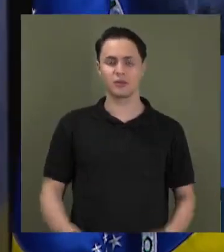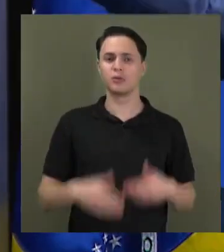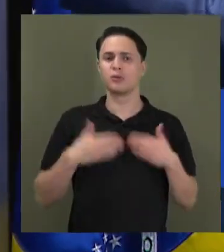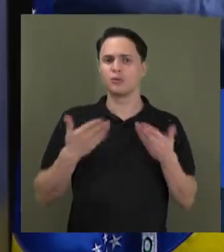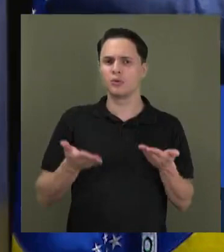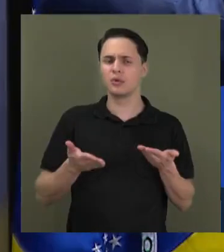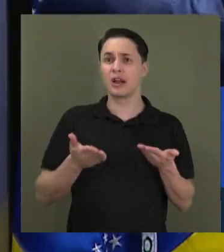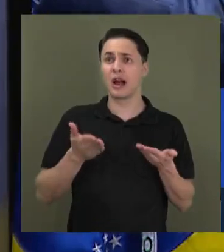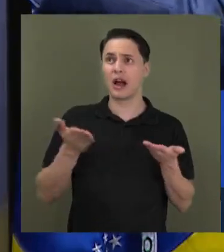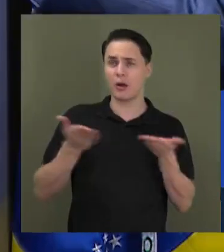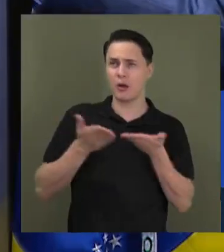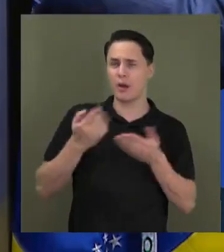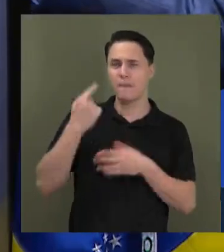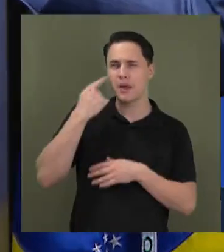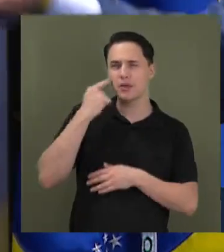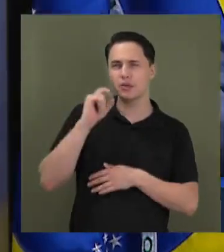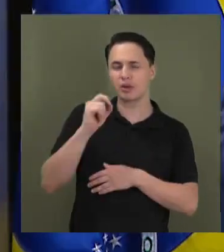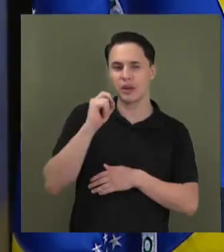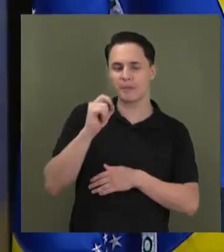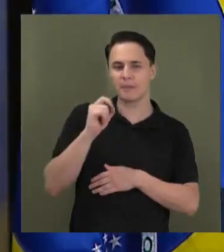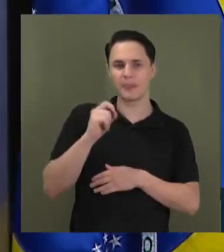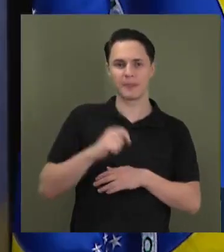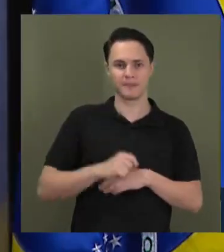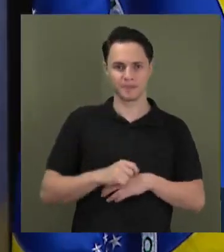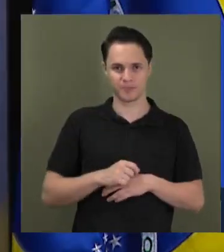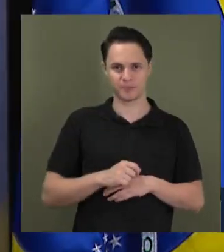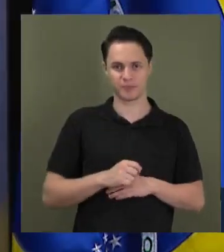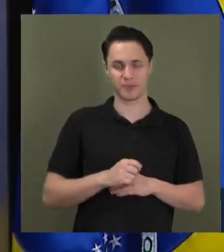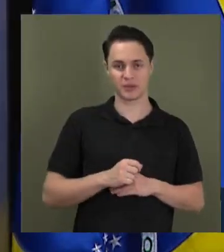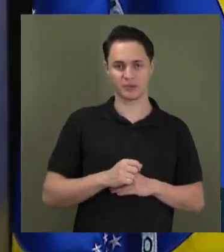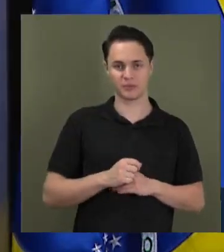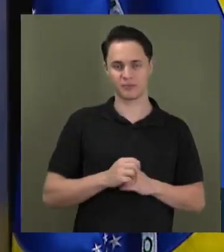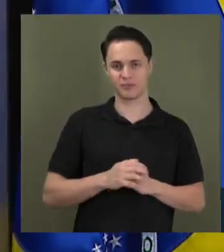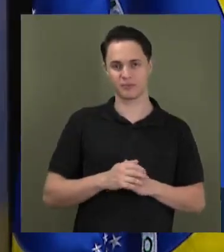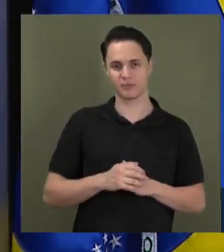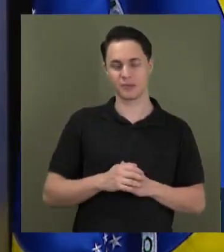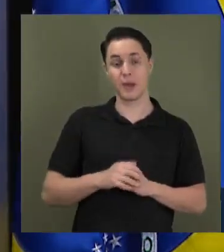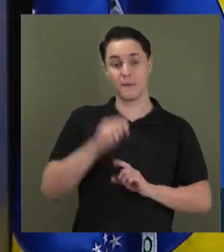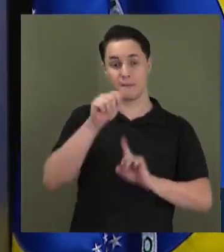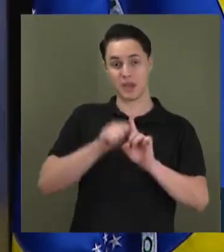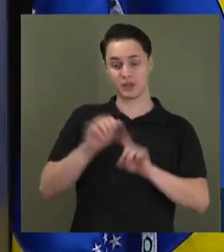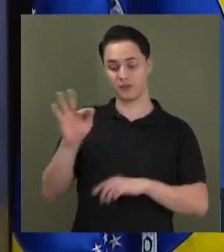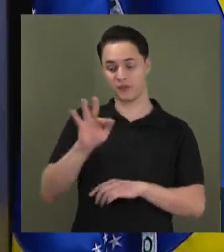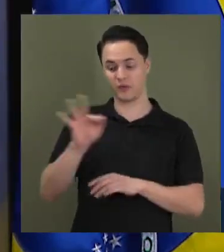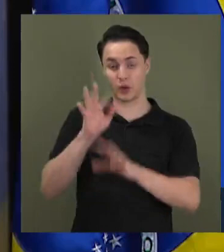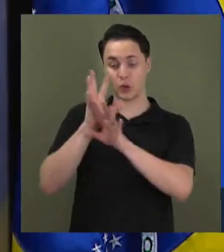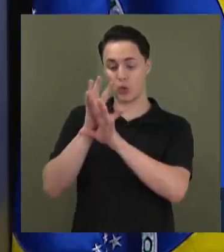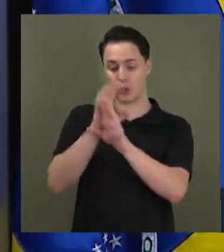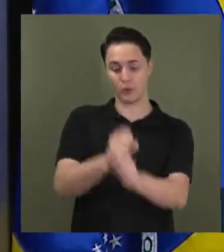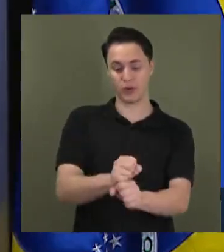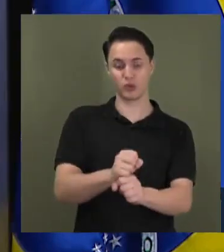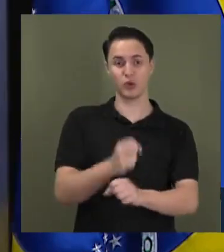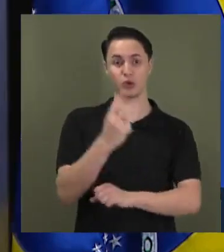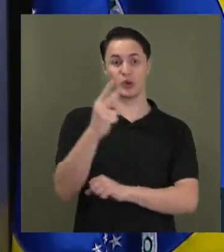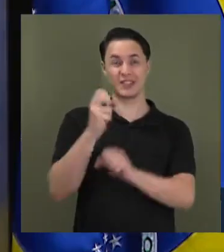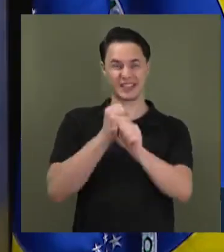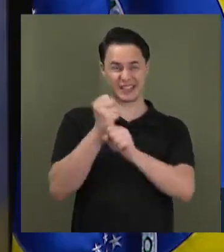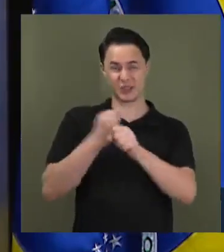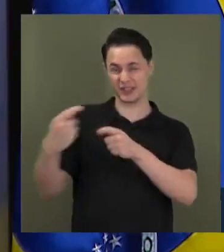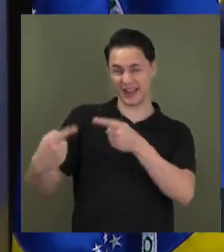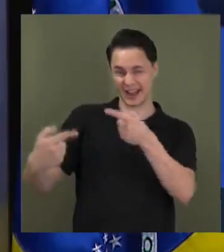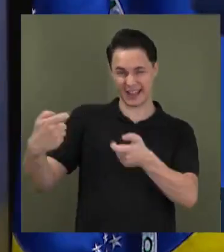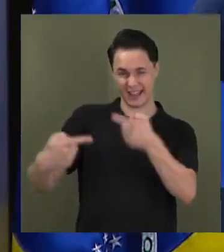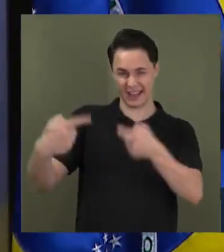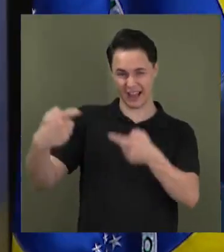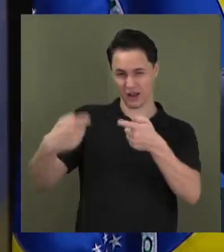Completou 2 anos, agora, no mês de fevereiro. A invasão da Ucrânia pela Rússia teve